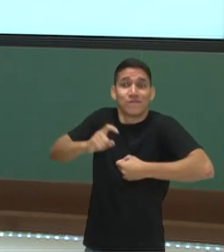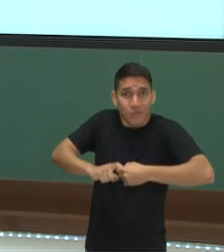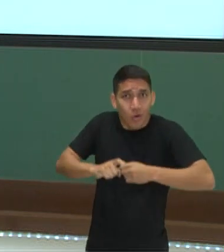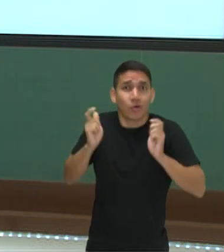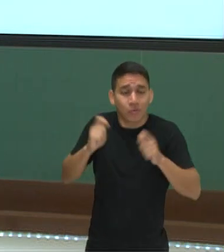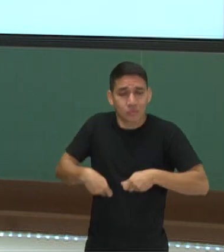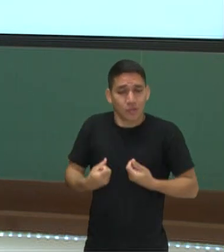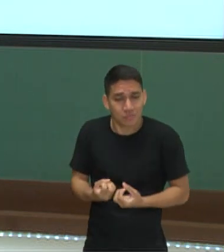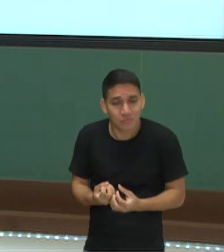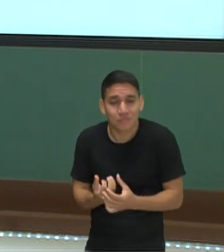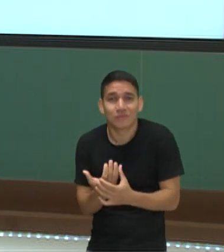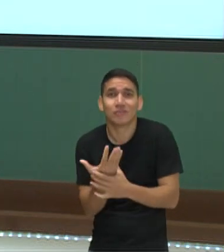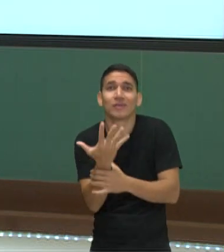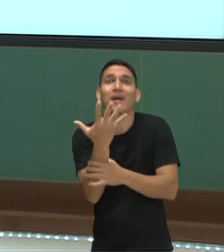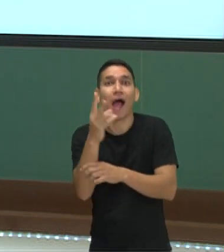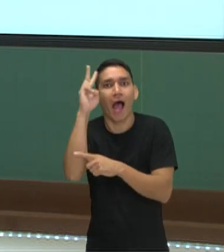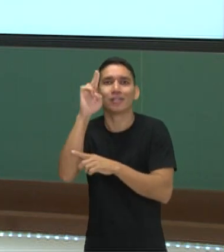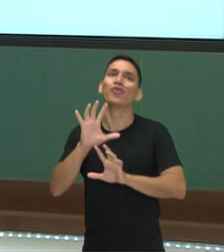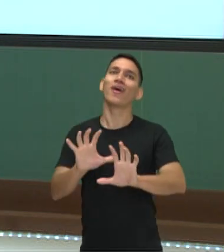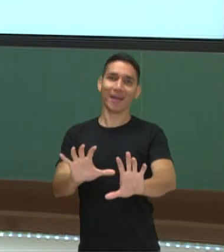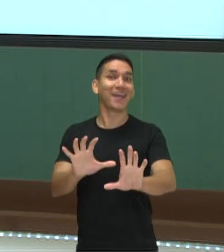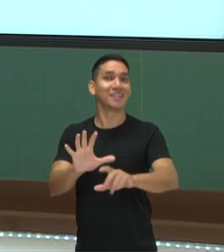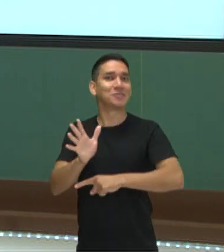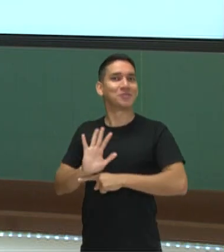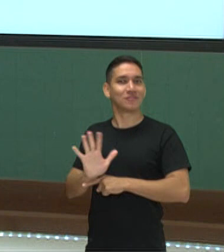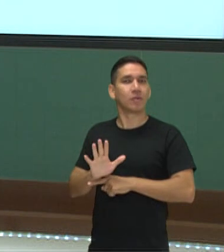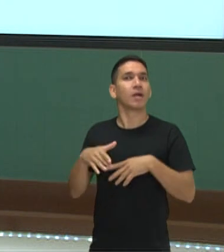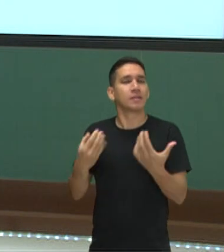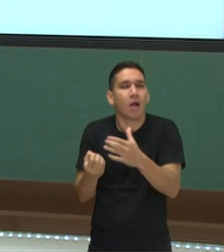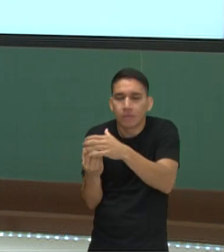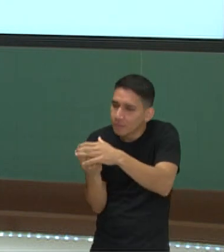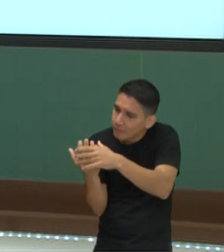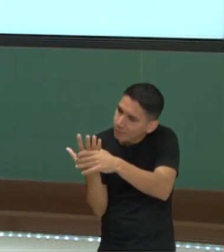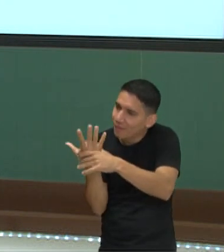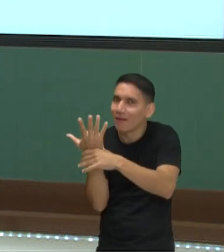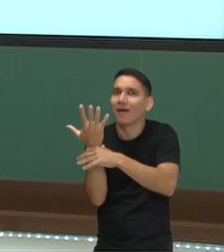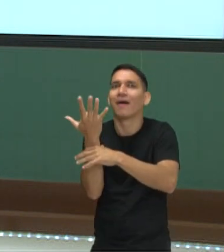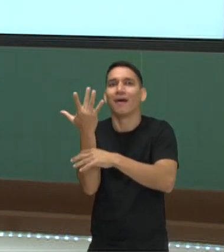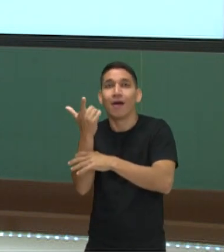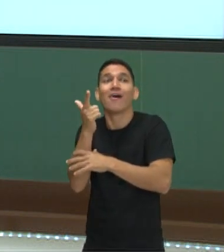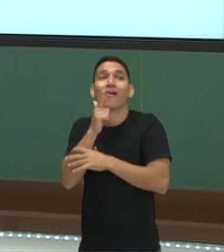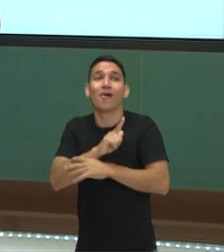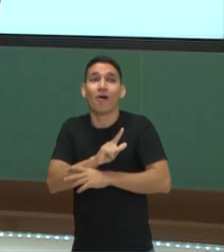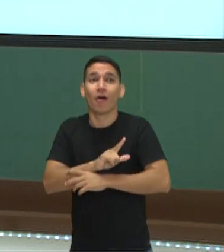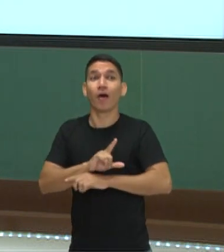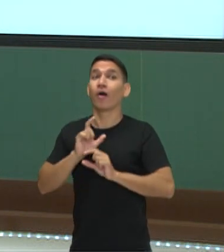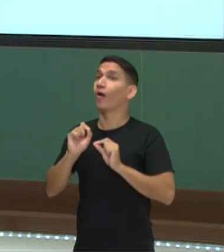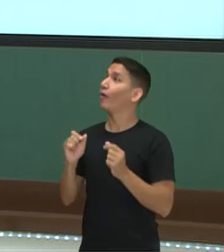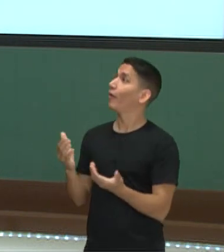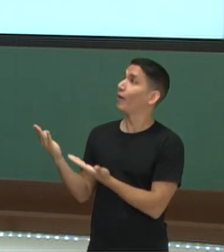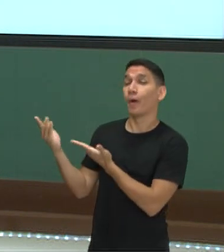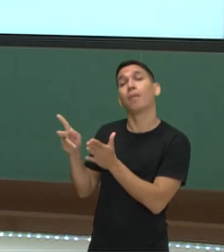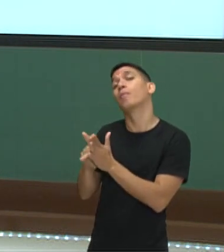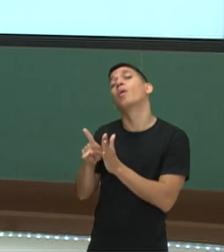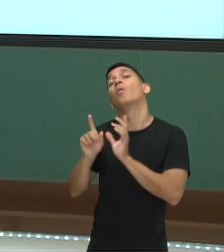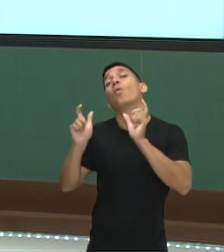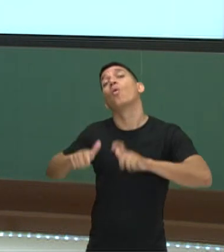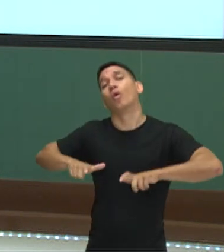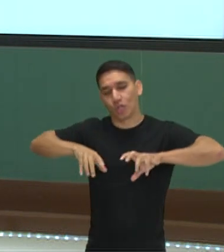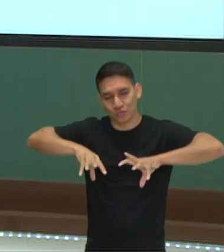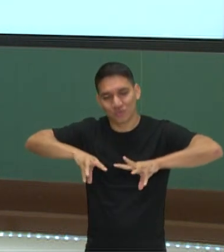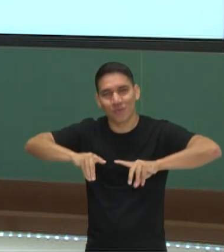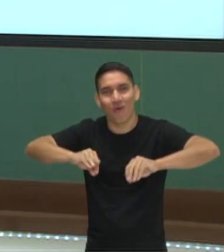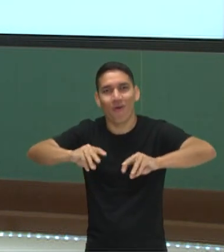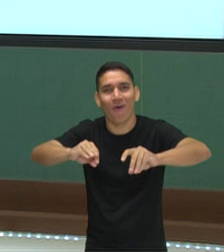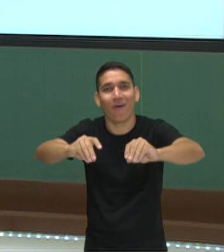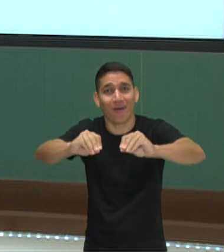a história gira em torno disso. Opa, a plantinha, ela cresce, ela germina no solo. Então,